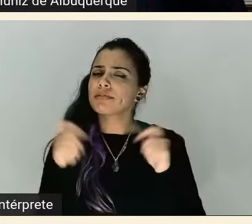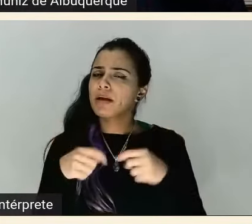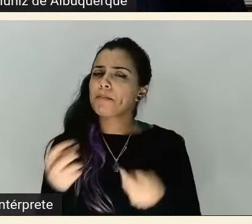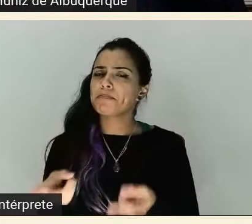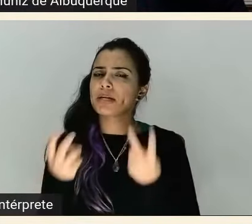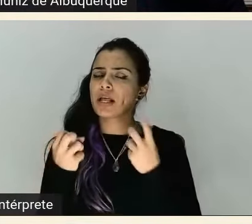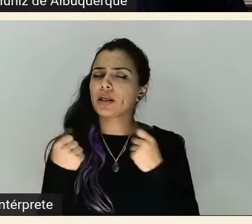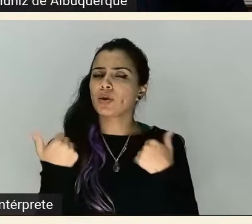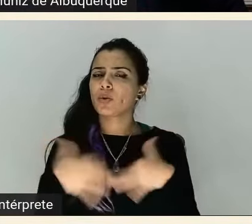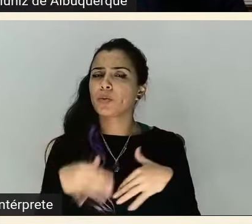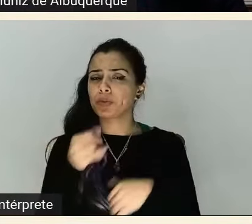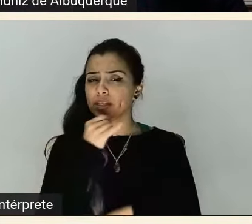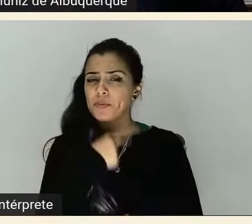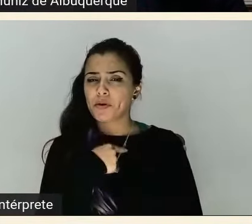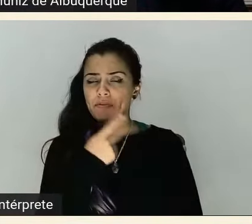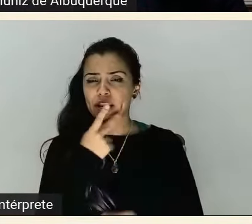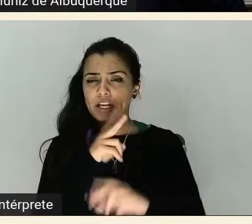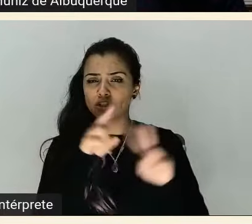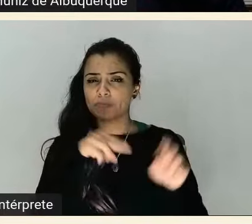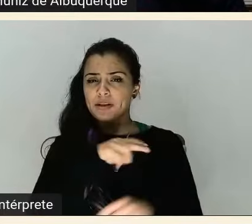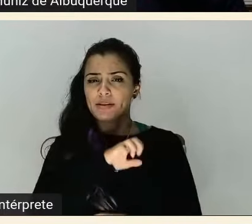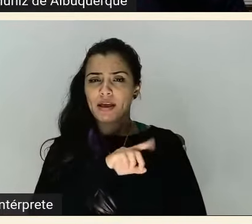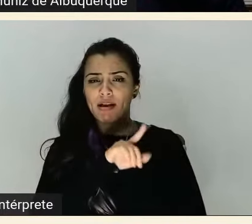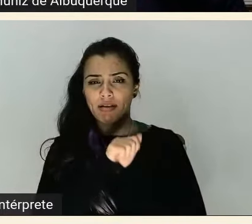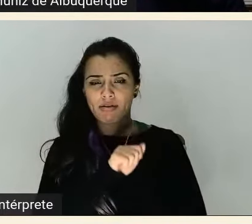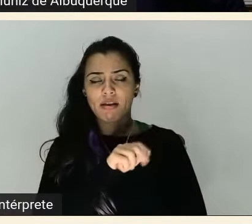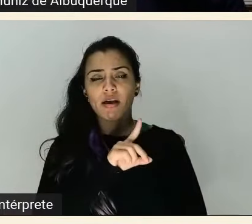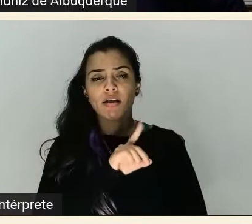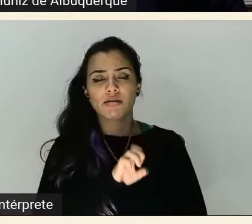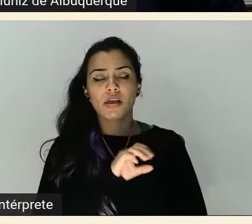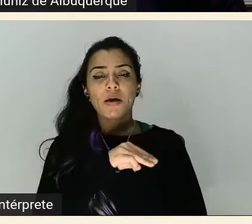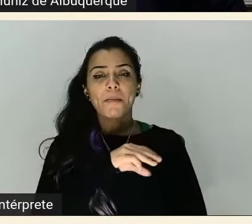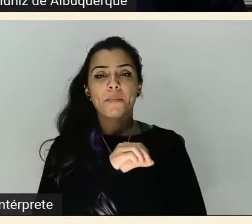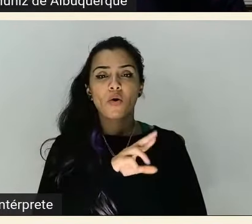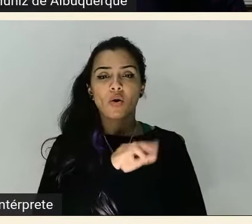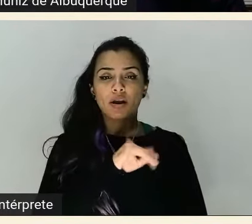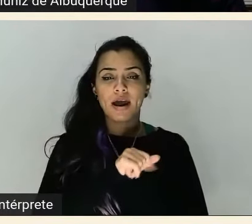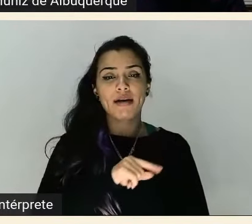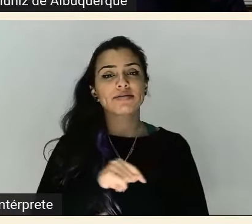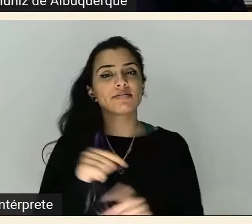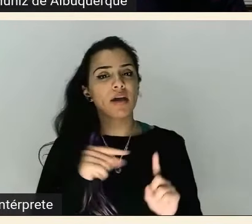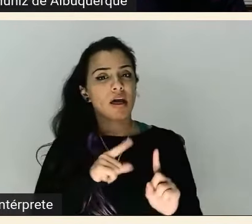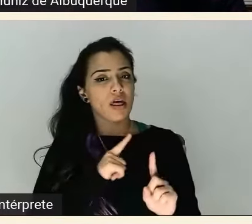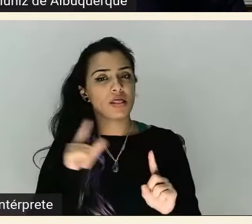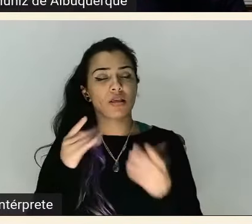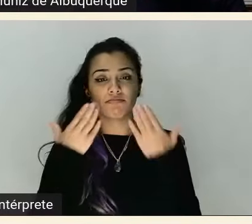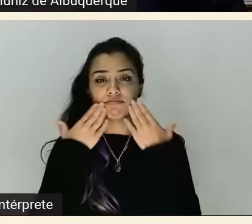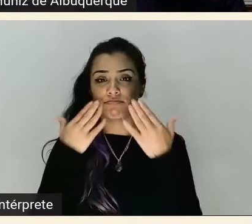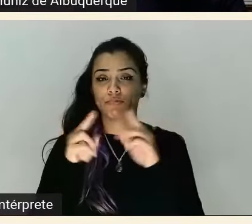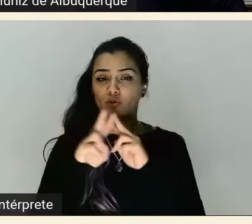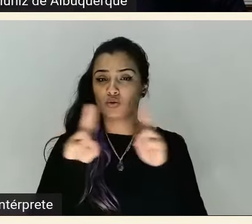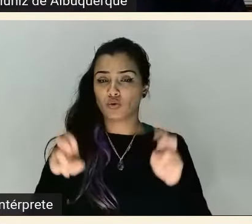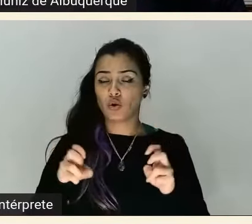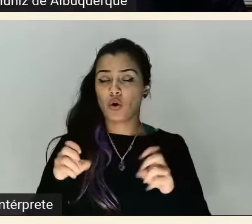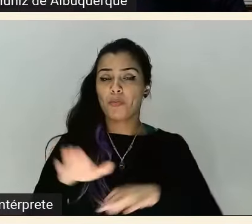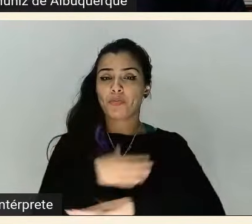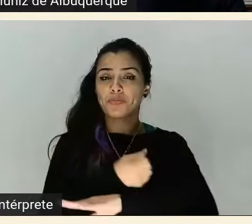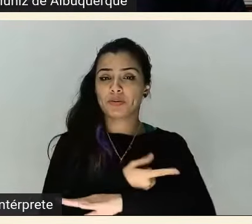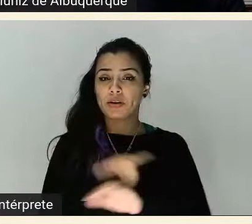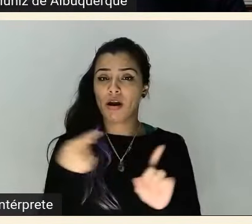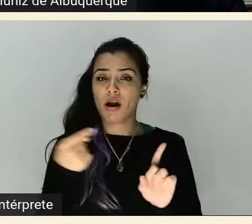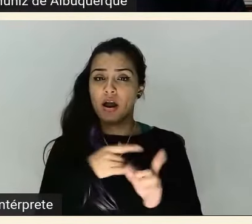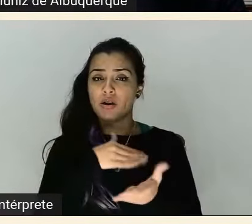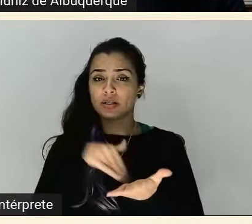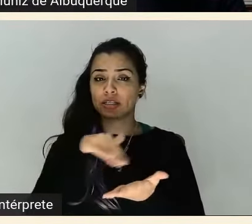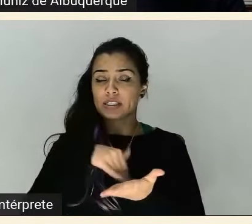Eneida de Moraes, né? Eneida de Moraes é uma figura central no modernismo aqui. Ela era secretária da revista Semana, atuou